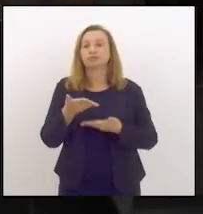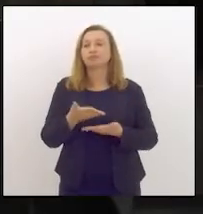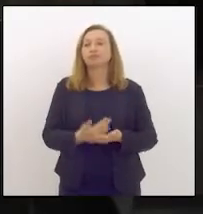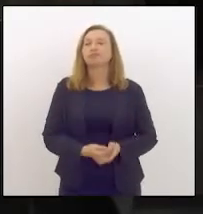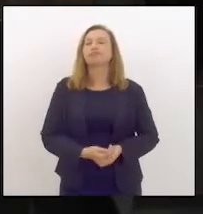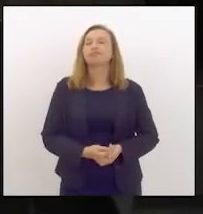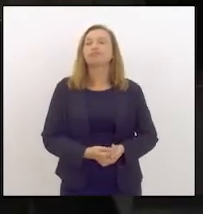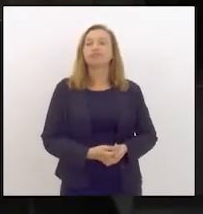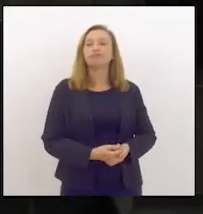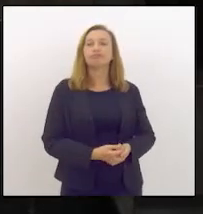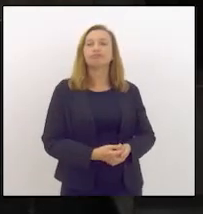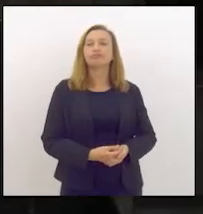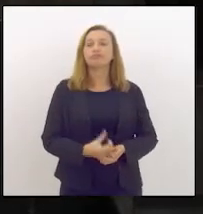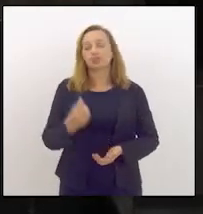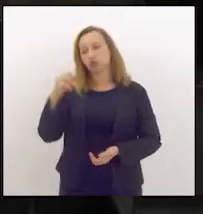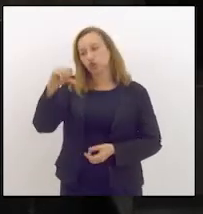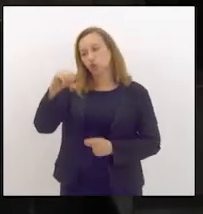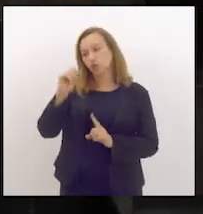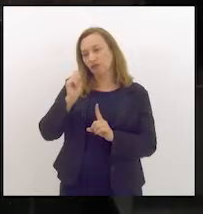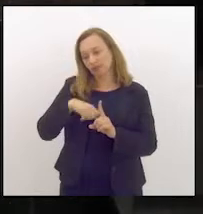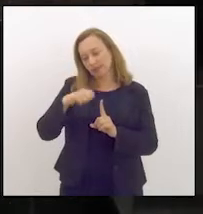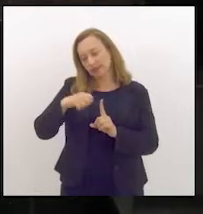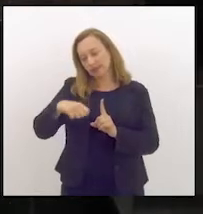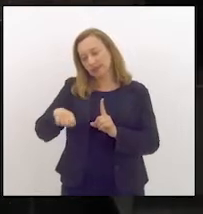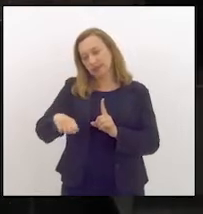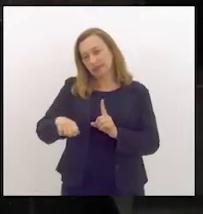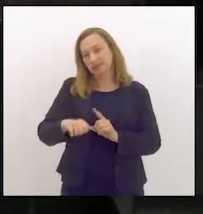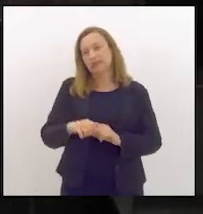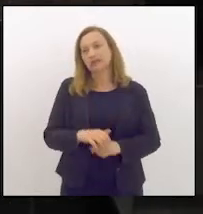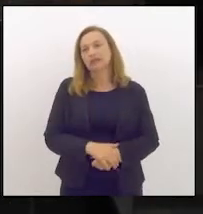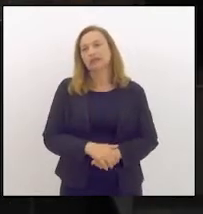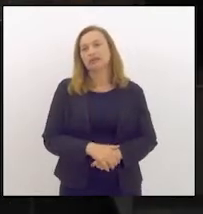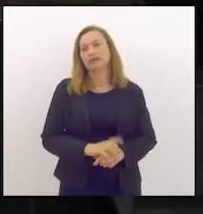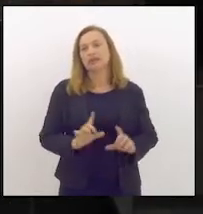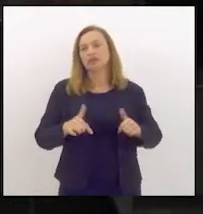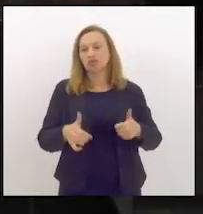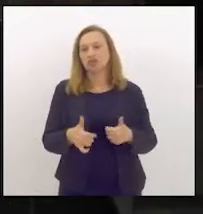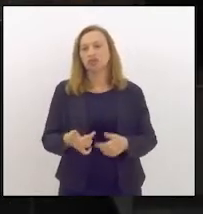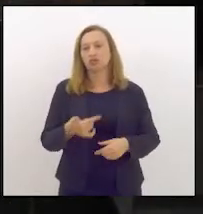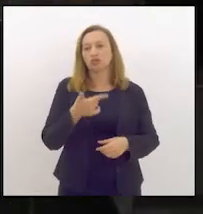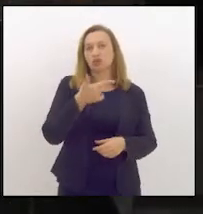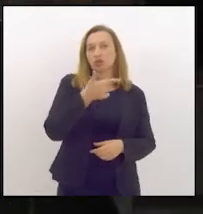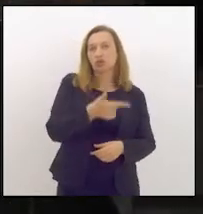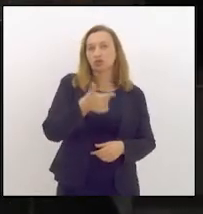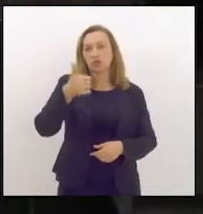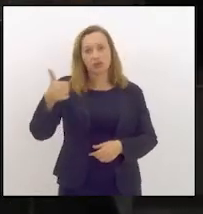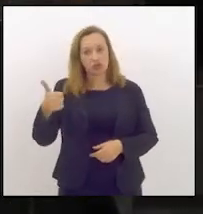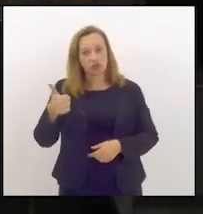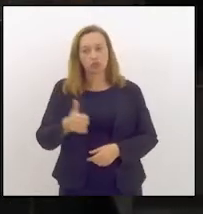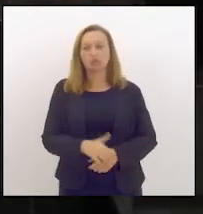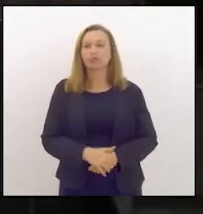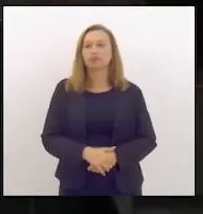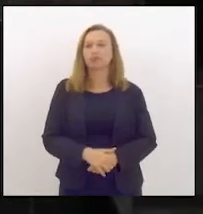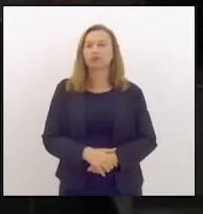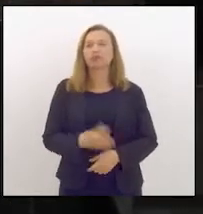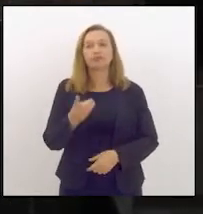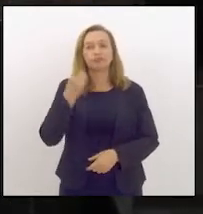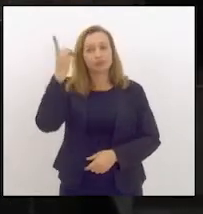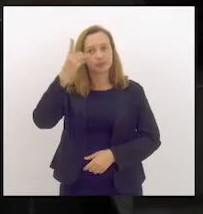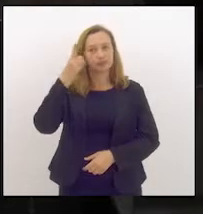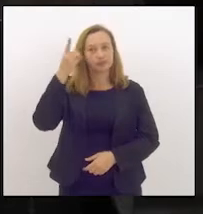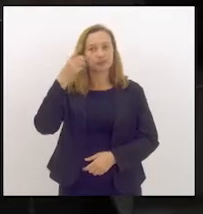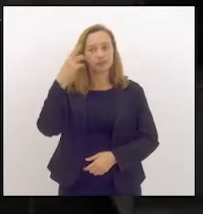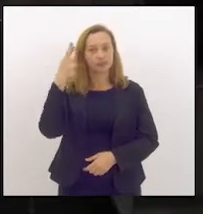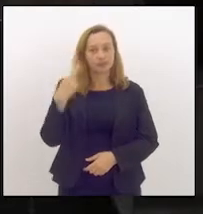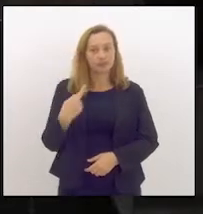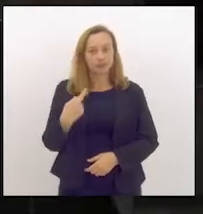somente nos seus nove meses de funcionamento em 2021 a deputada